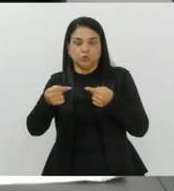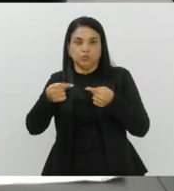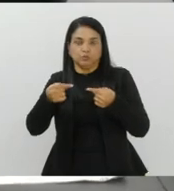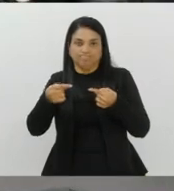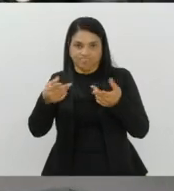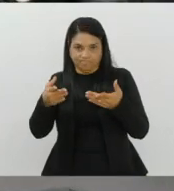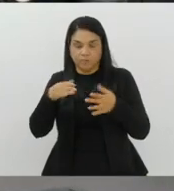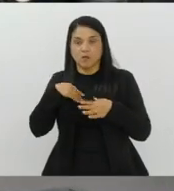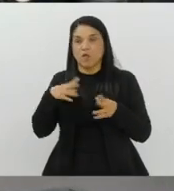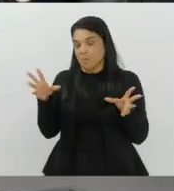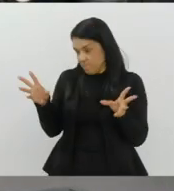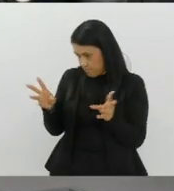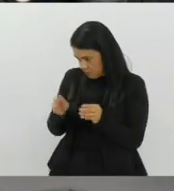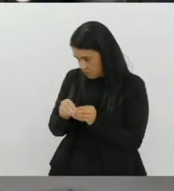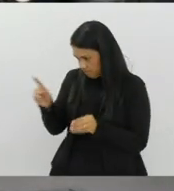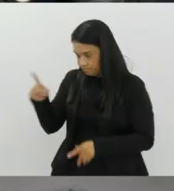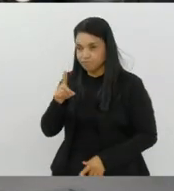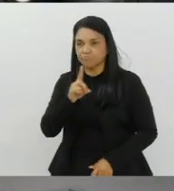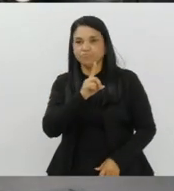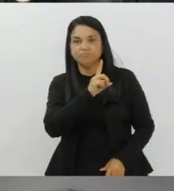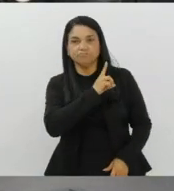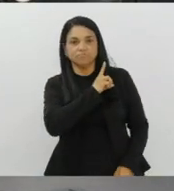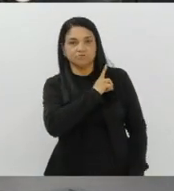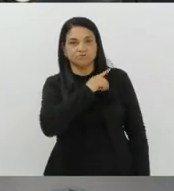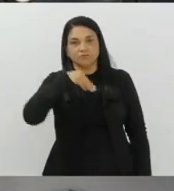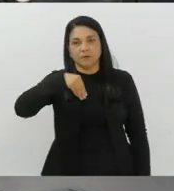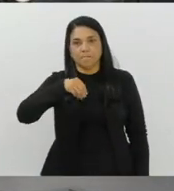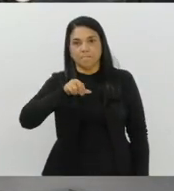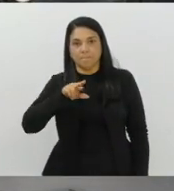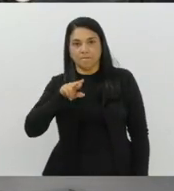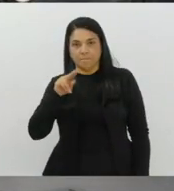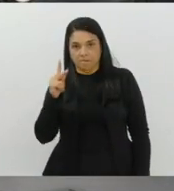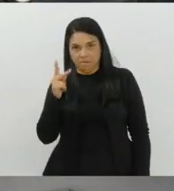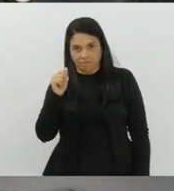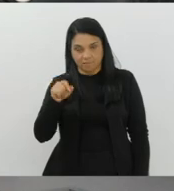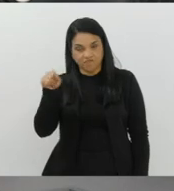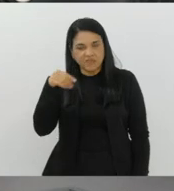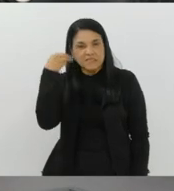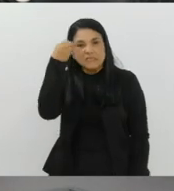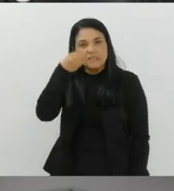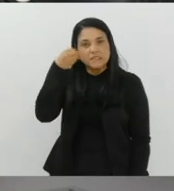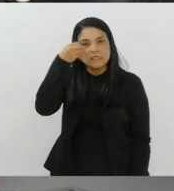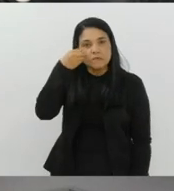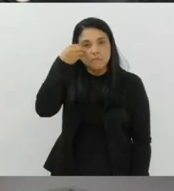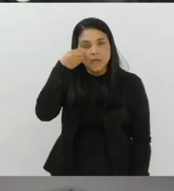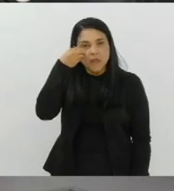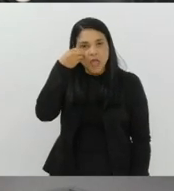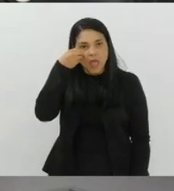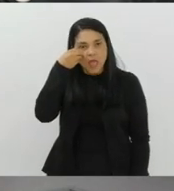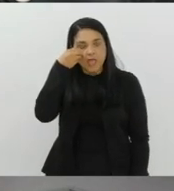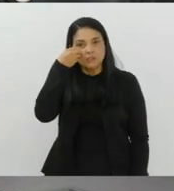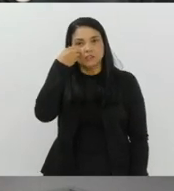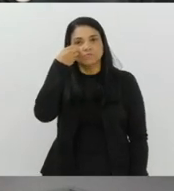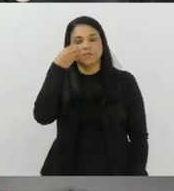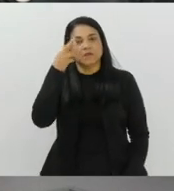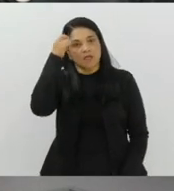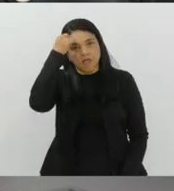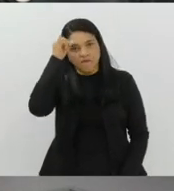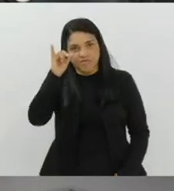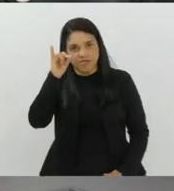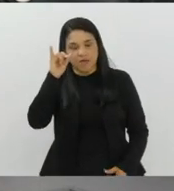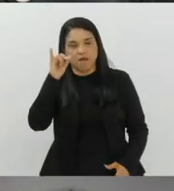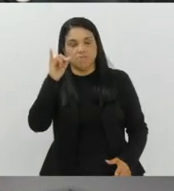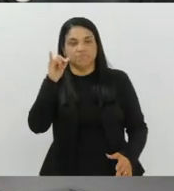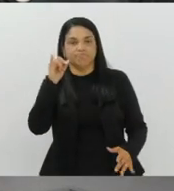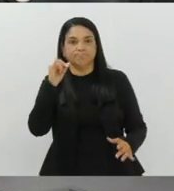para fechar, delegada, delegada Marta Rocha, a senhora que é mais experiente na casa, para eu não quebrar o regimento e não